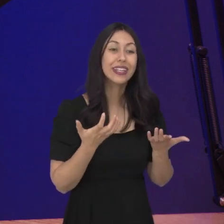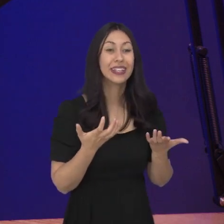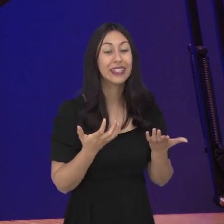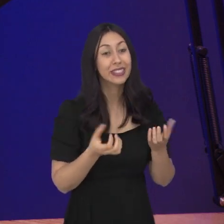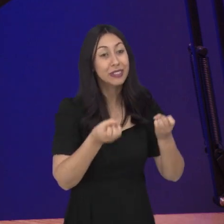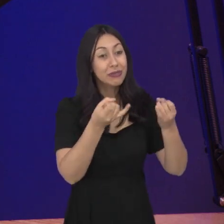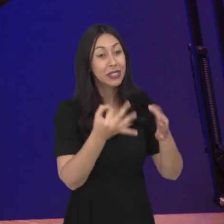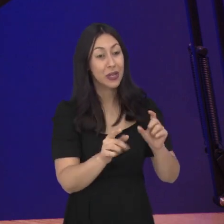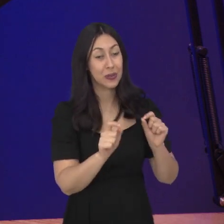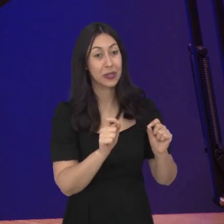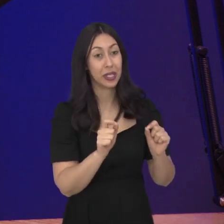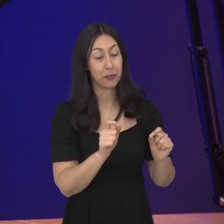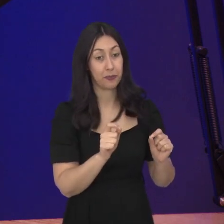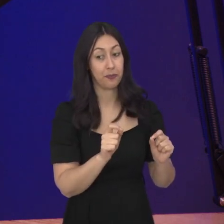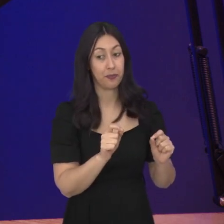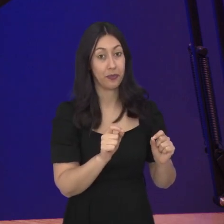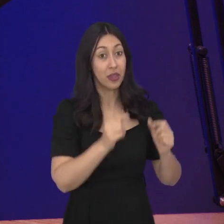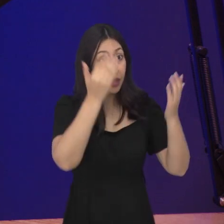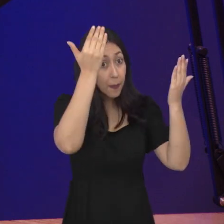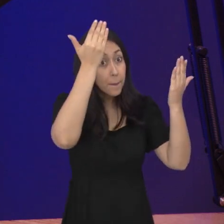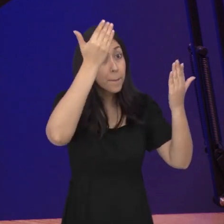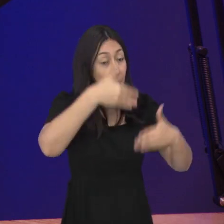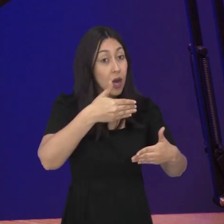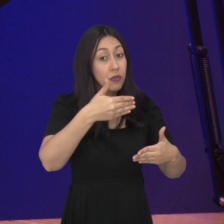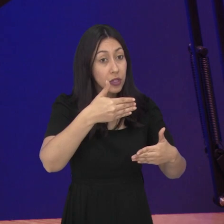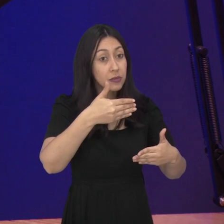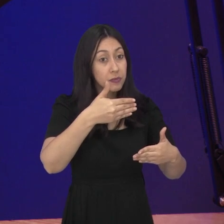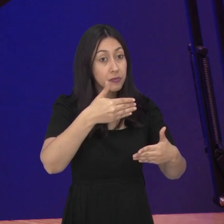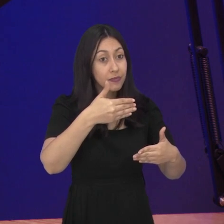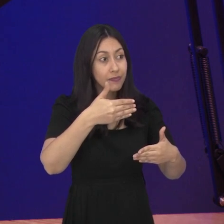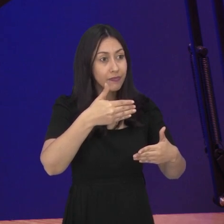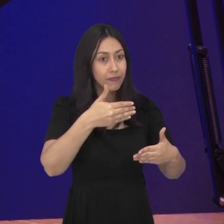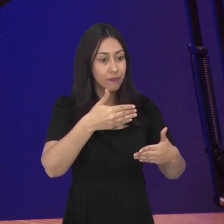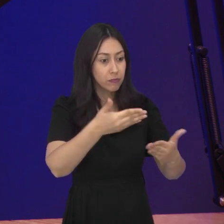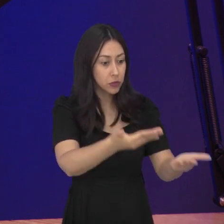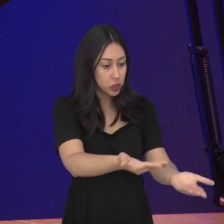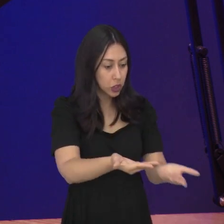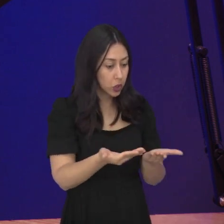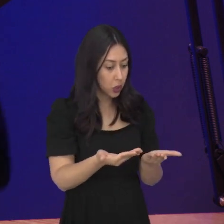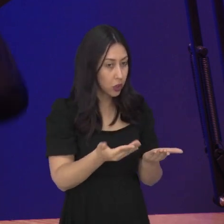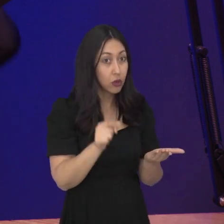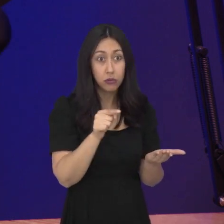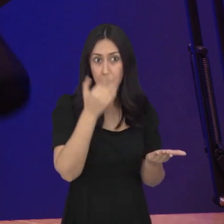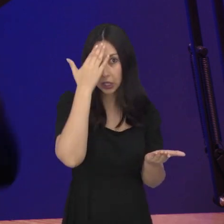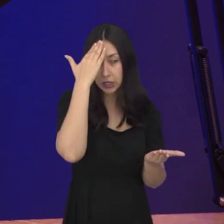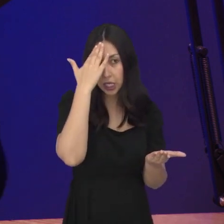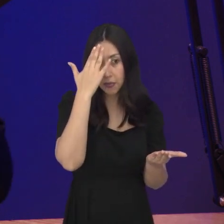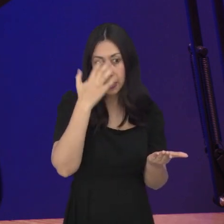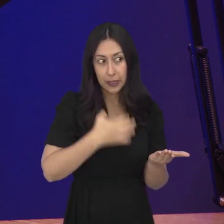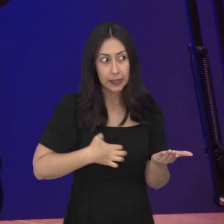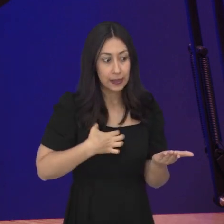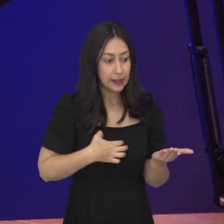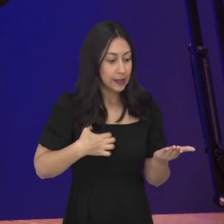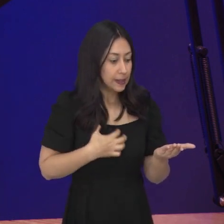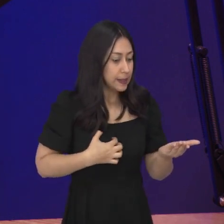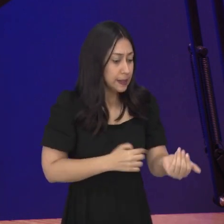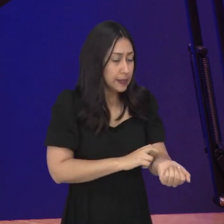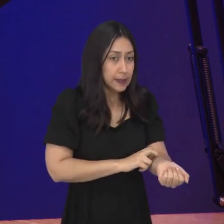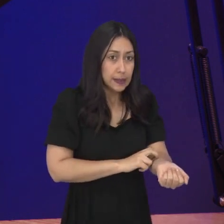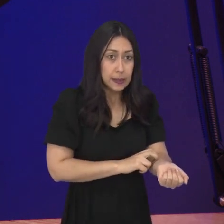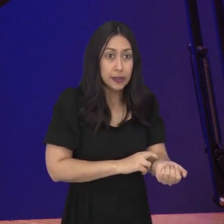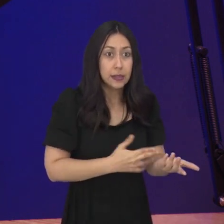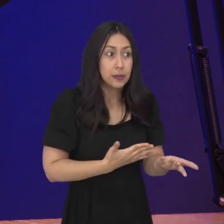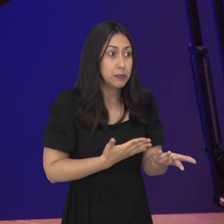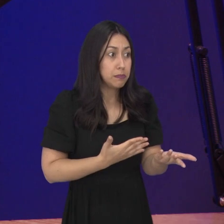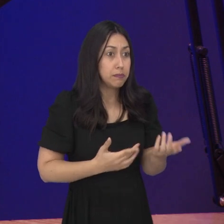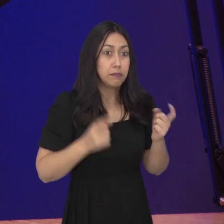eu querendo dizer assim, por exemplo, você pegou ali a prova, você sabe que você vai ficar nervoso, que tem toda aquela questão, tem a